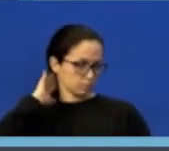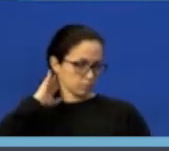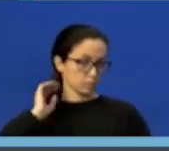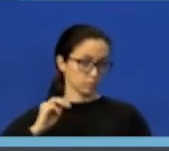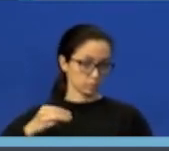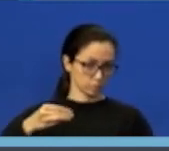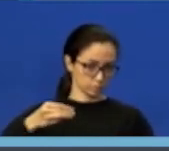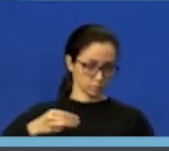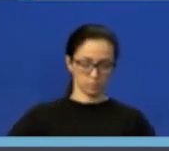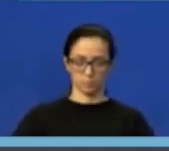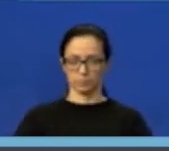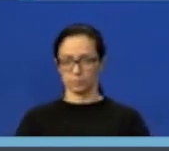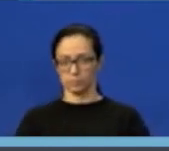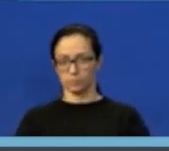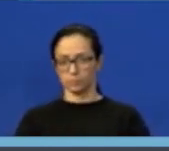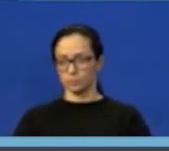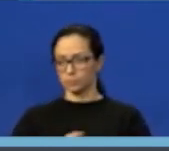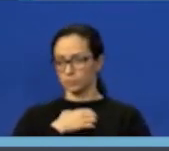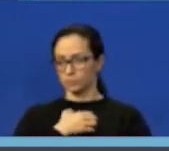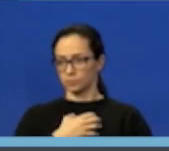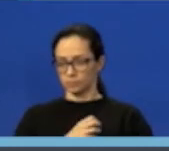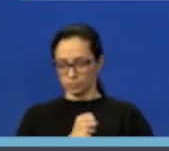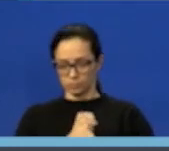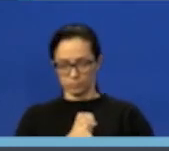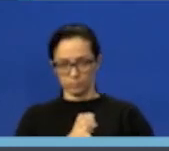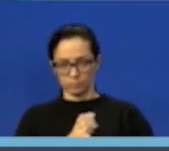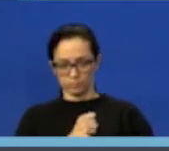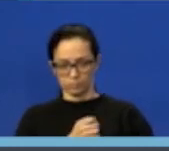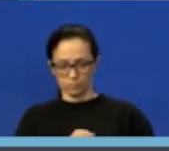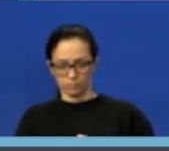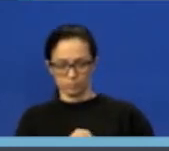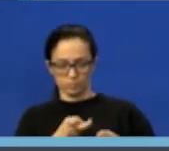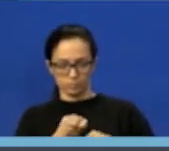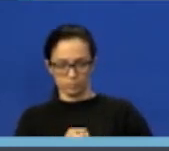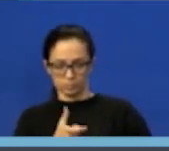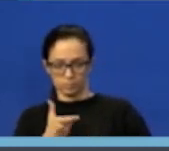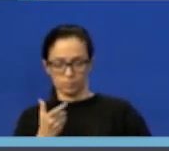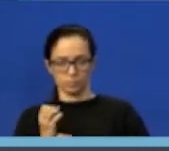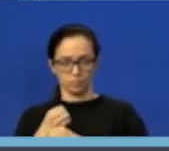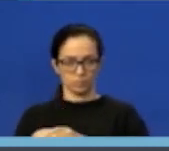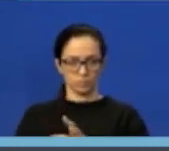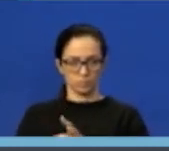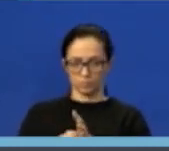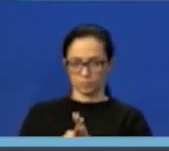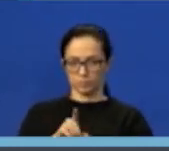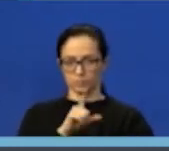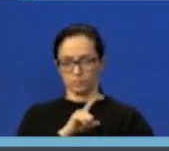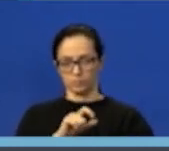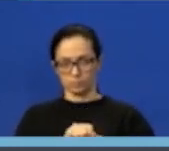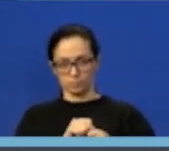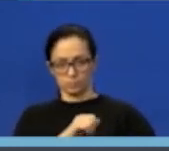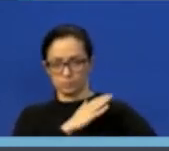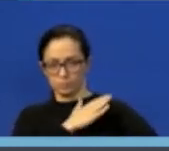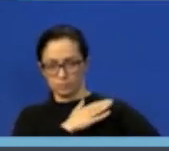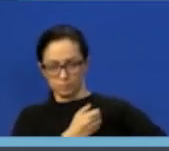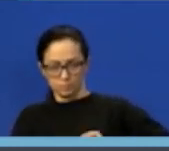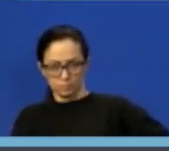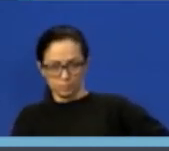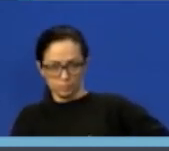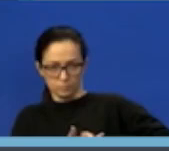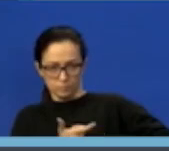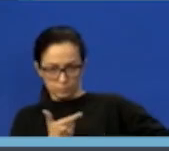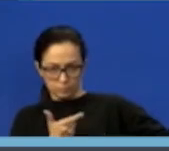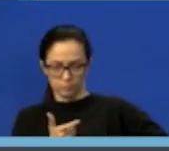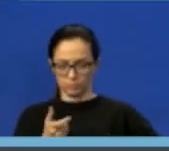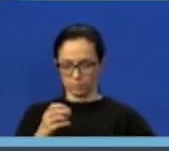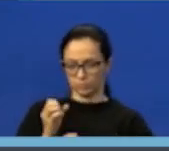punção lombar, né? É o método mais utilizado para coletar essas amostras de líquido, né? Que é o líquido